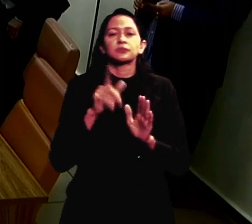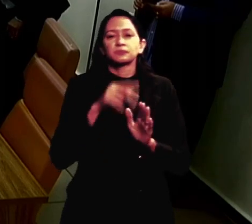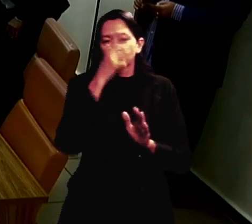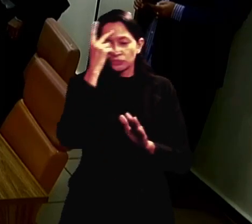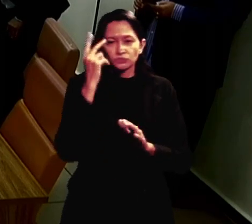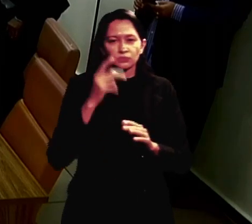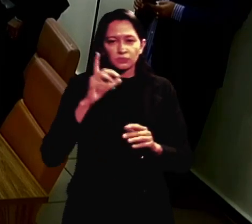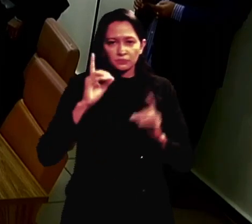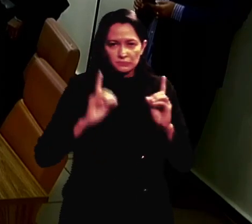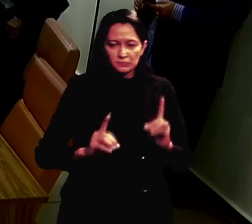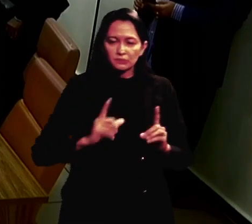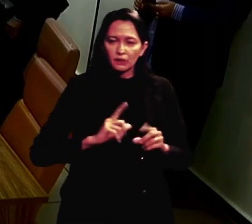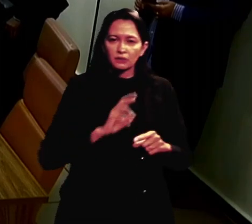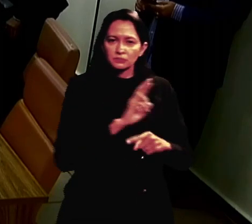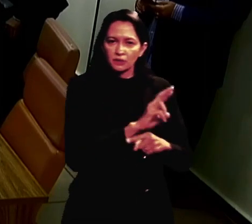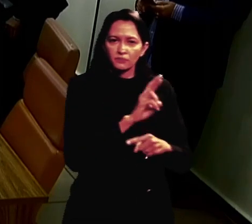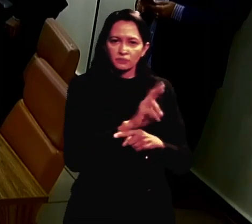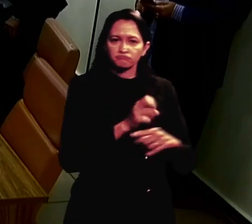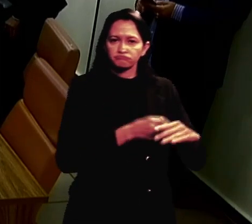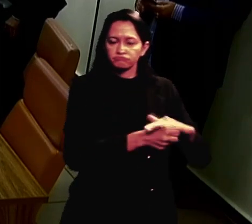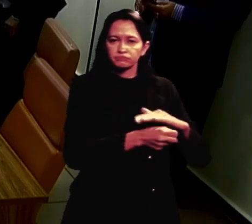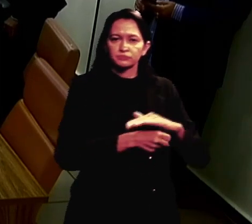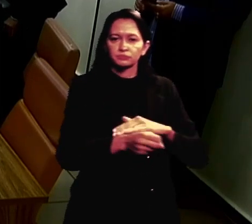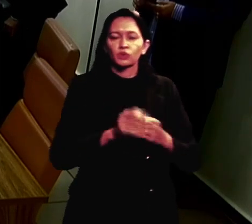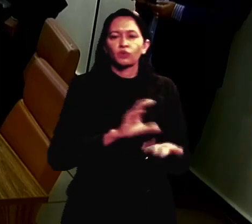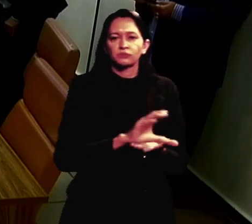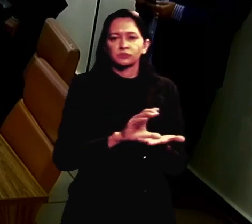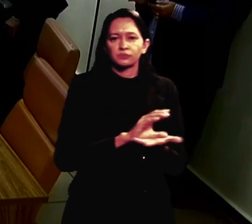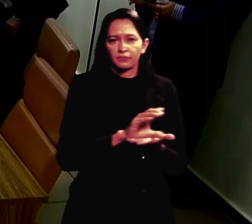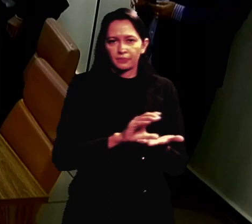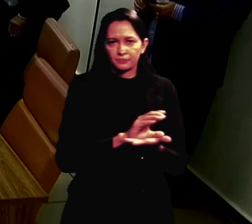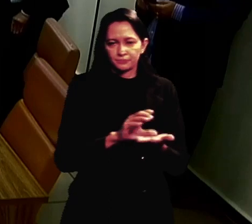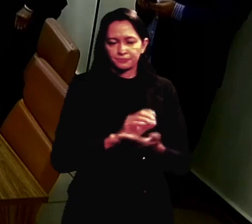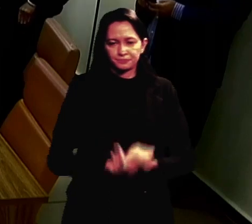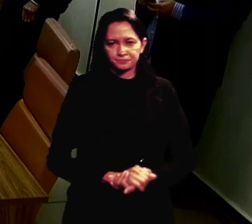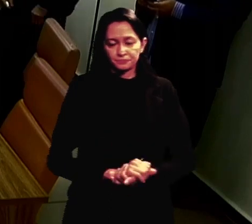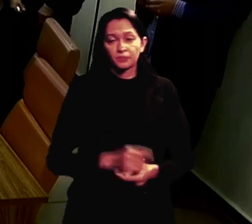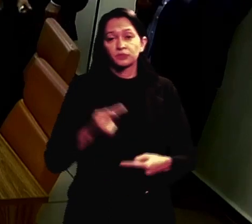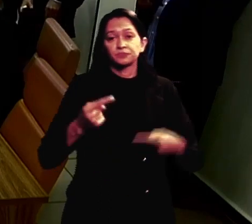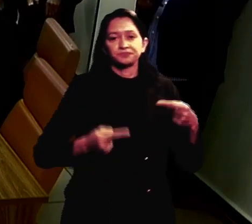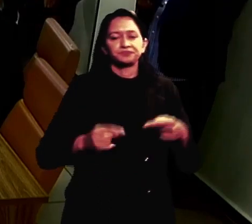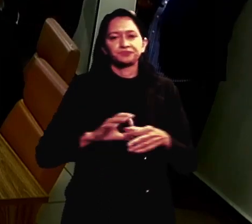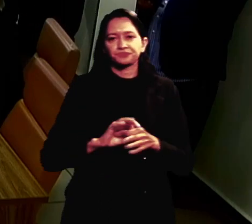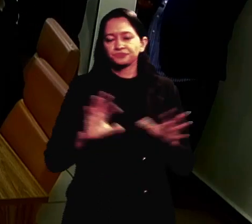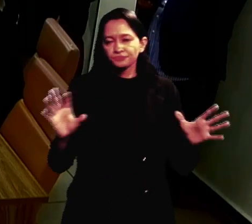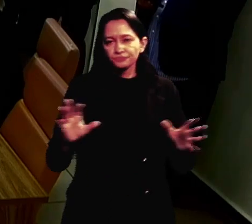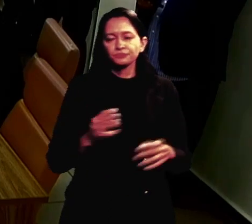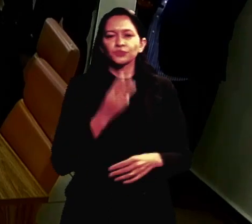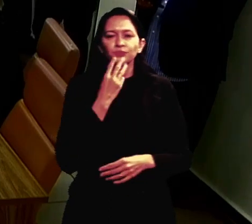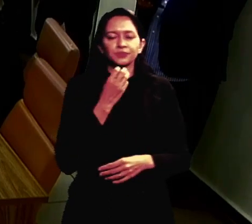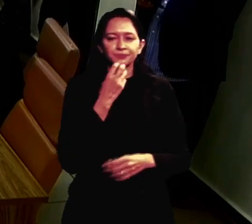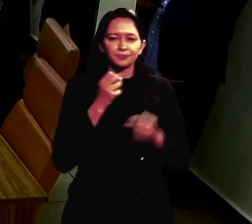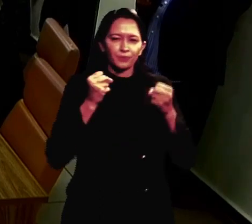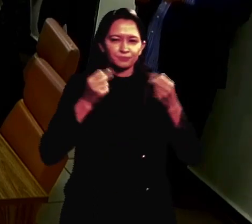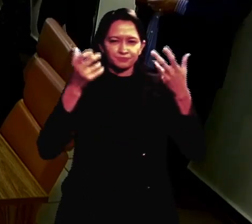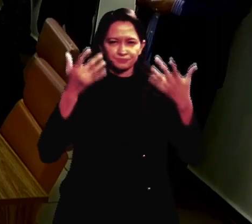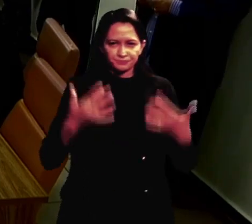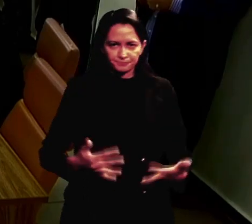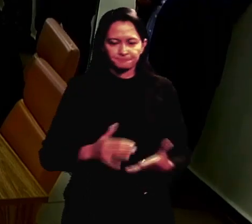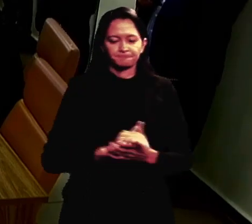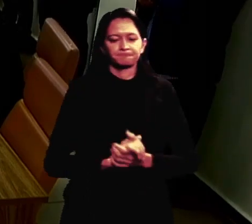providências. O projeto está em discussão. Vereador William Veloso, com a palavra.